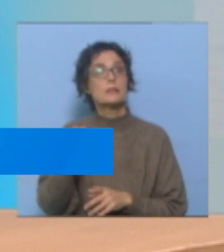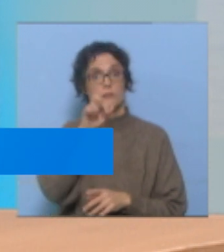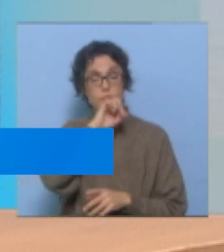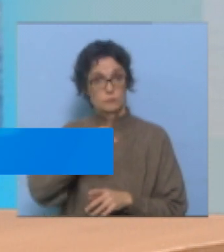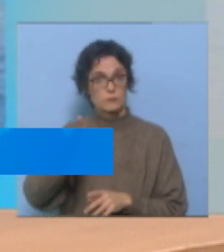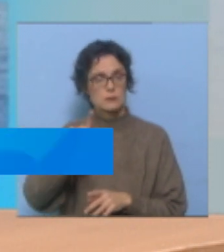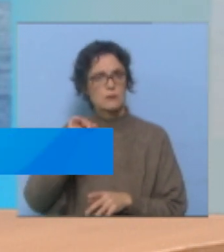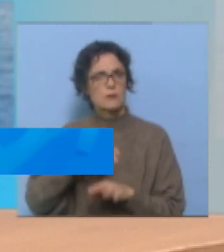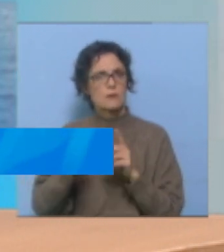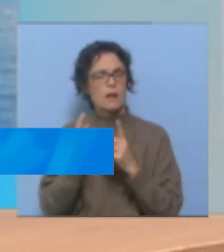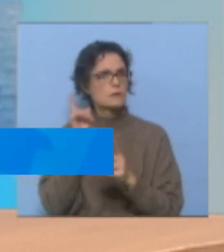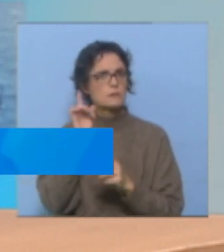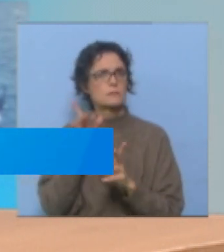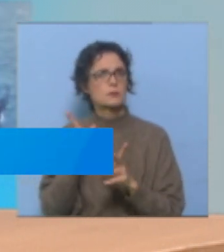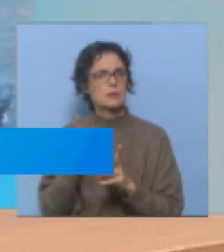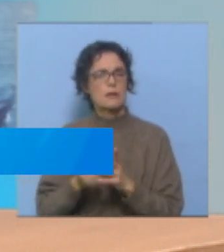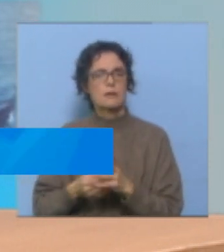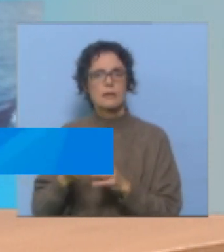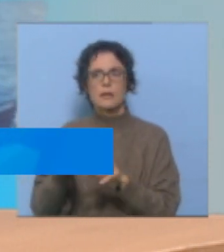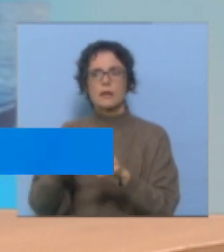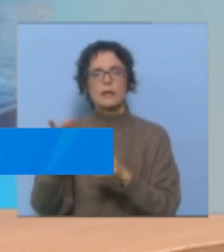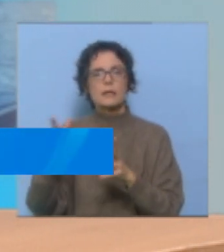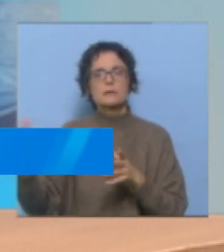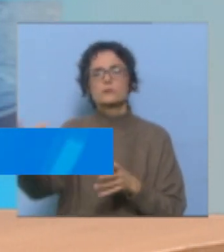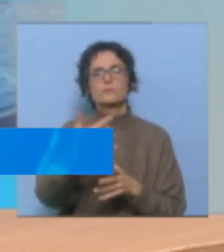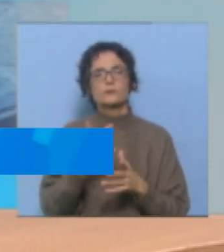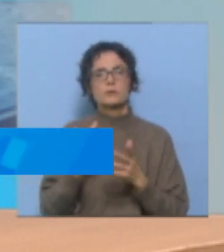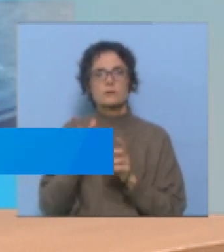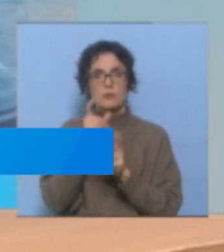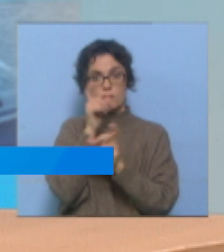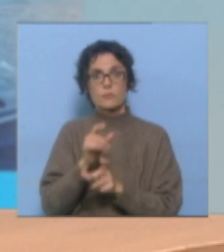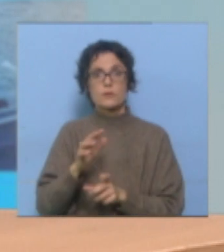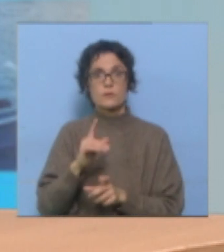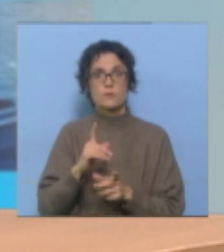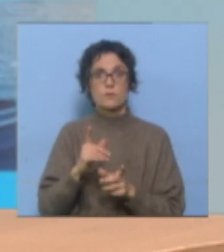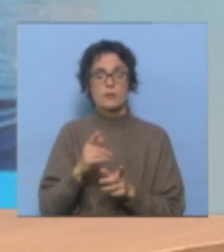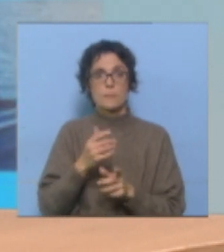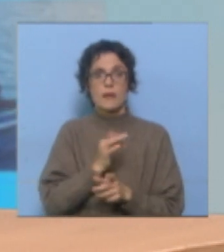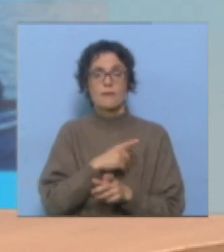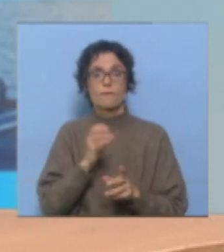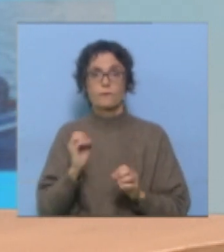extraordinário. Não podia ser desta forma. Ele próprio reconheceu que